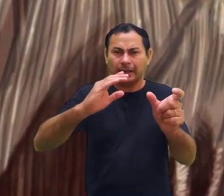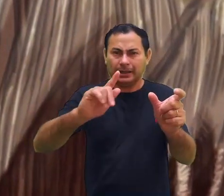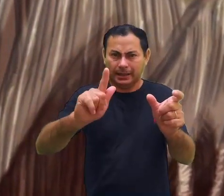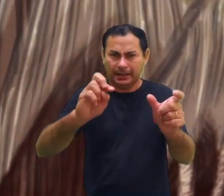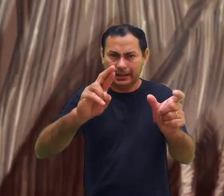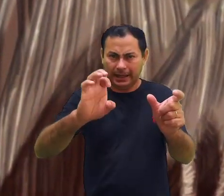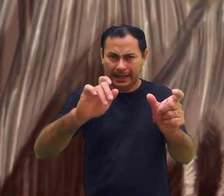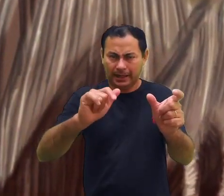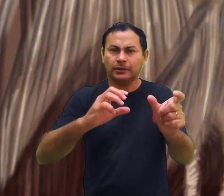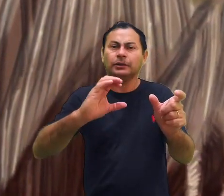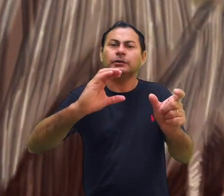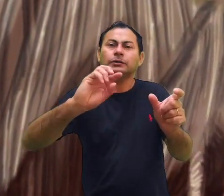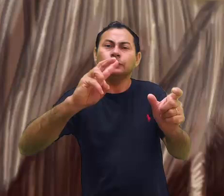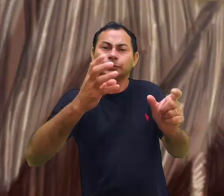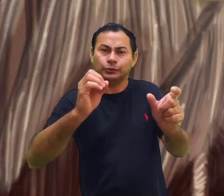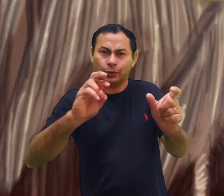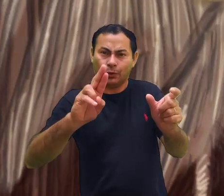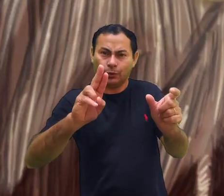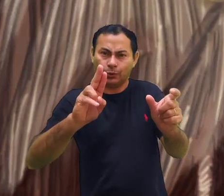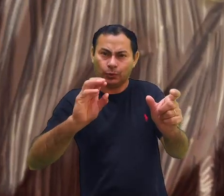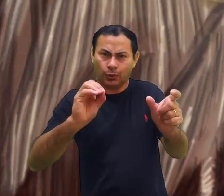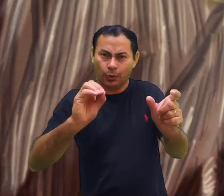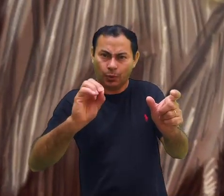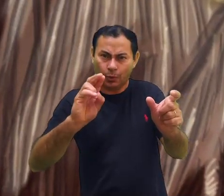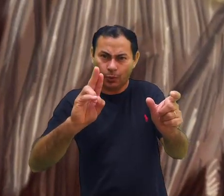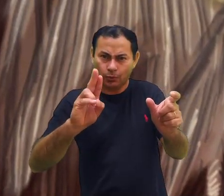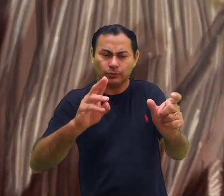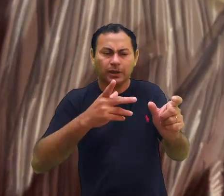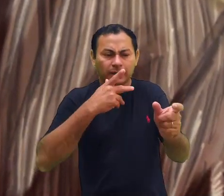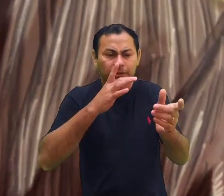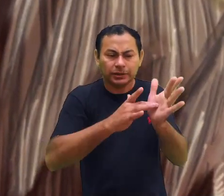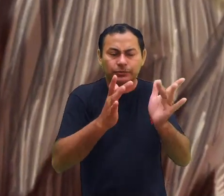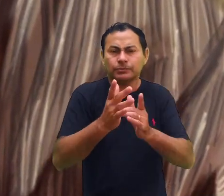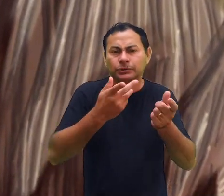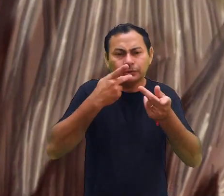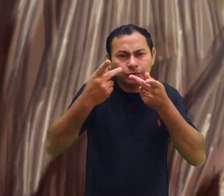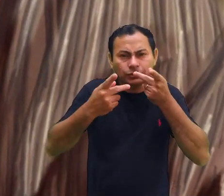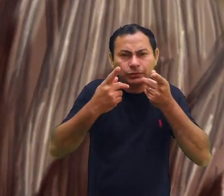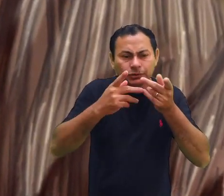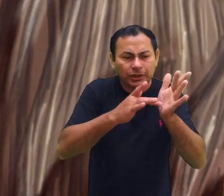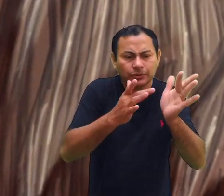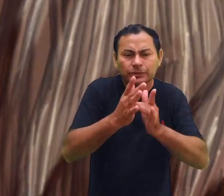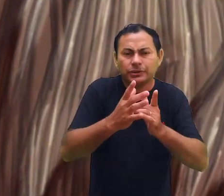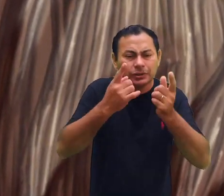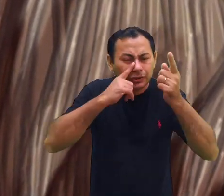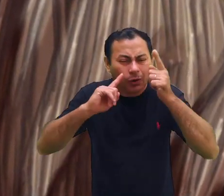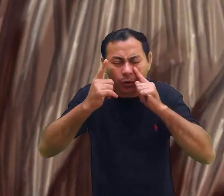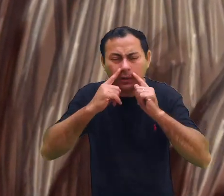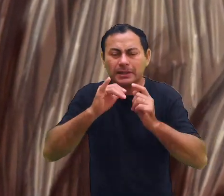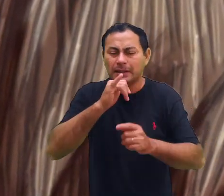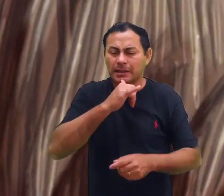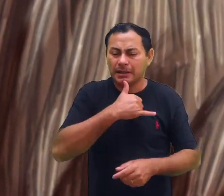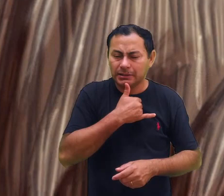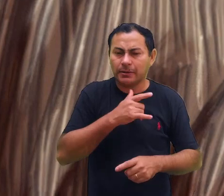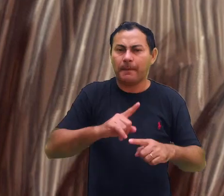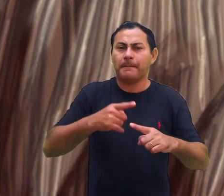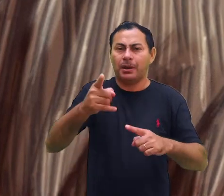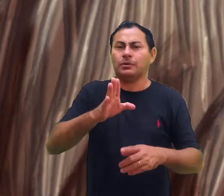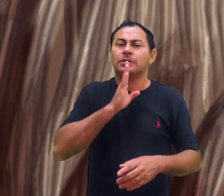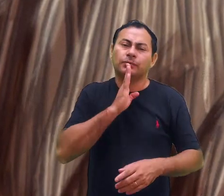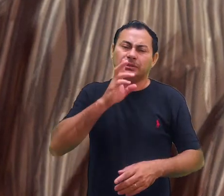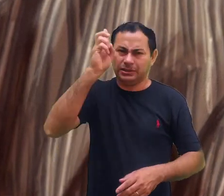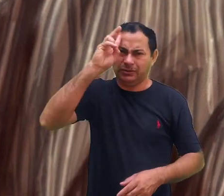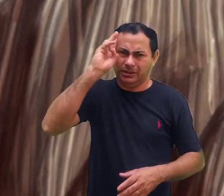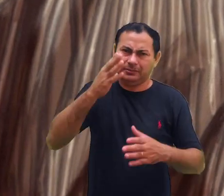lemos aqui, Jesus chorou, significa que ele chorou soluçando, triste. Mas